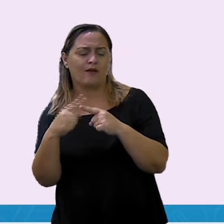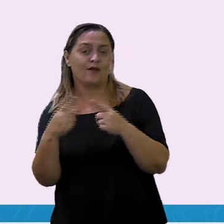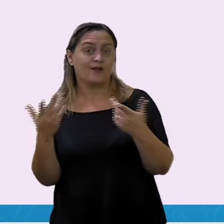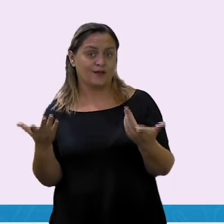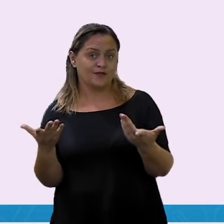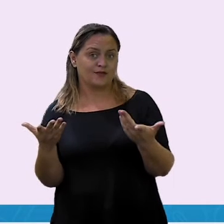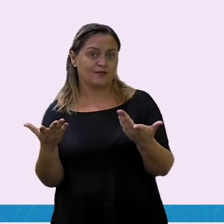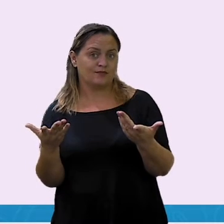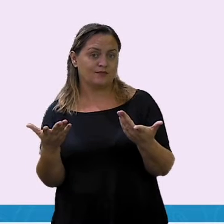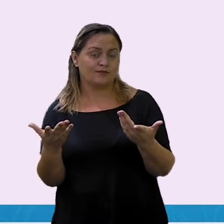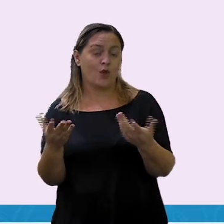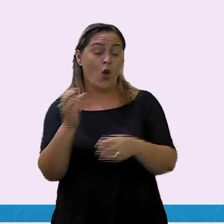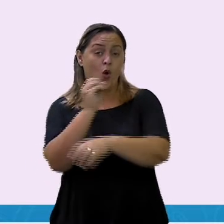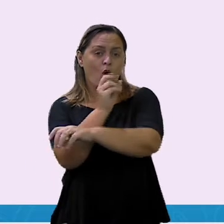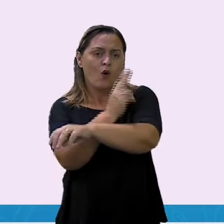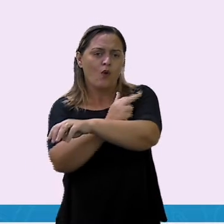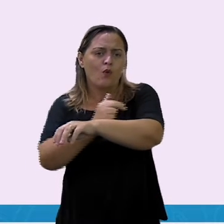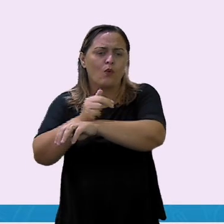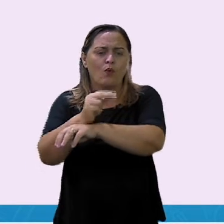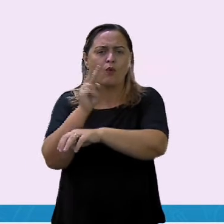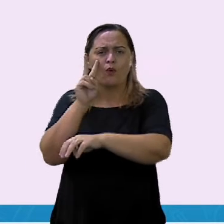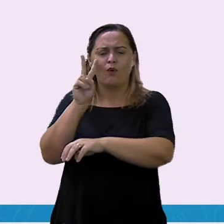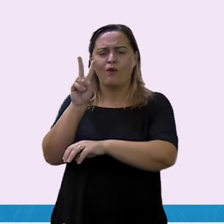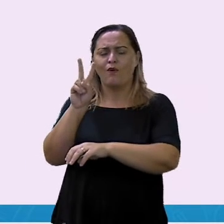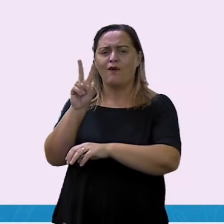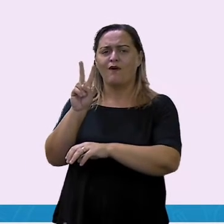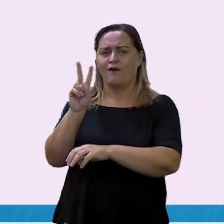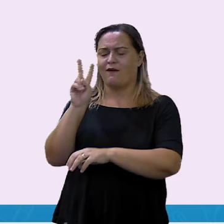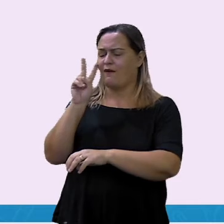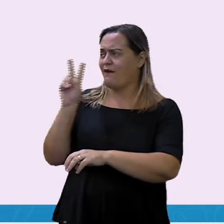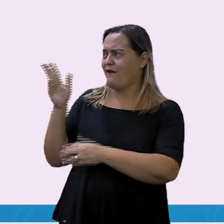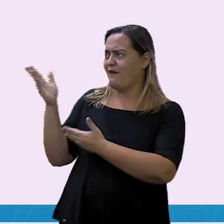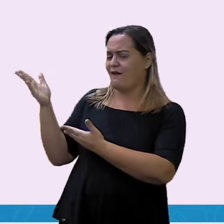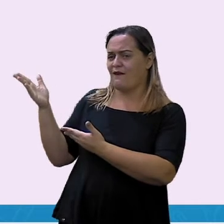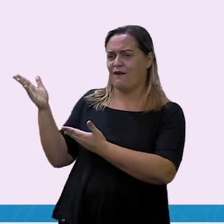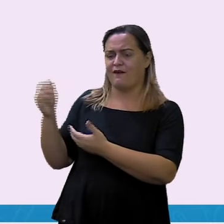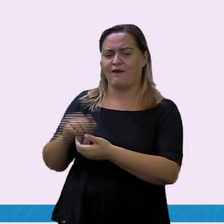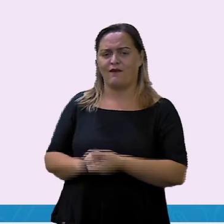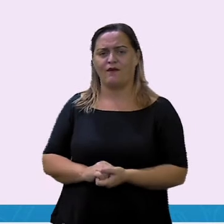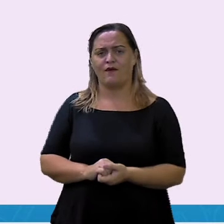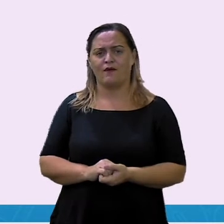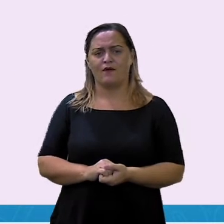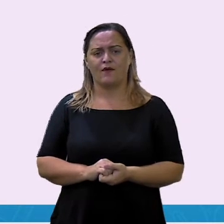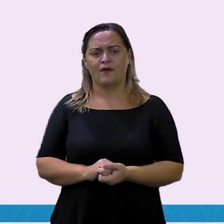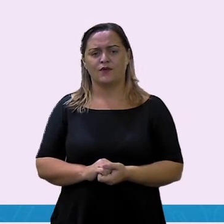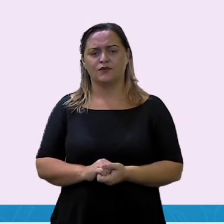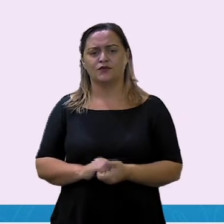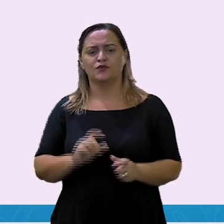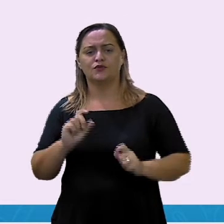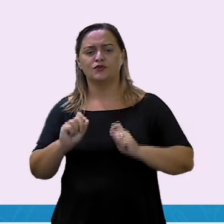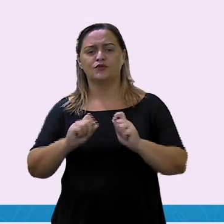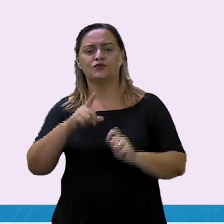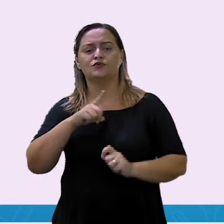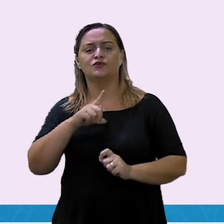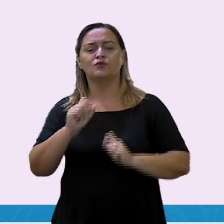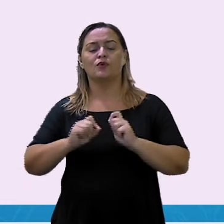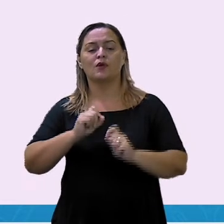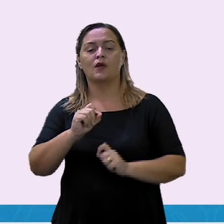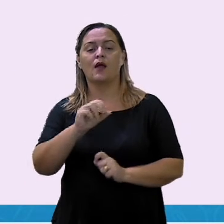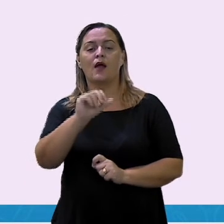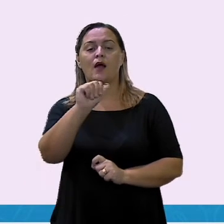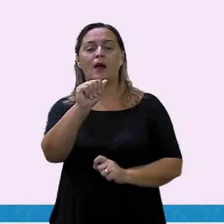das curvas, construindo olha isso aqui, gente, abó Olha que legal. O que é